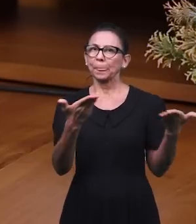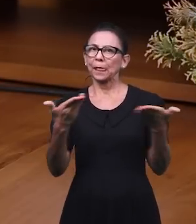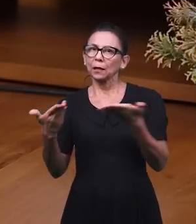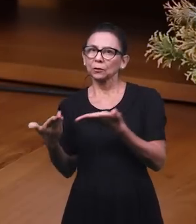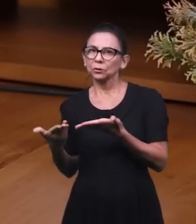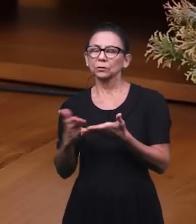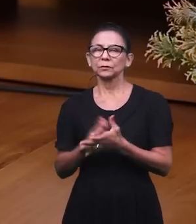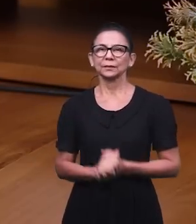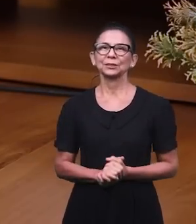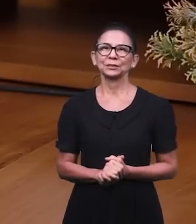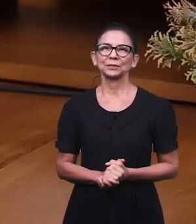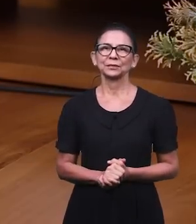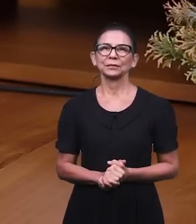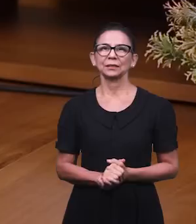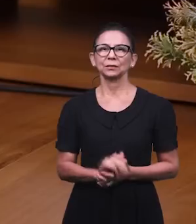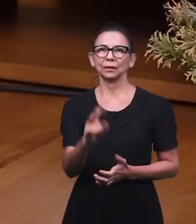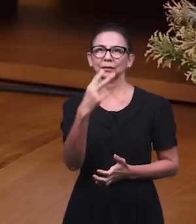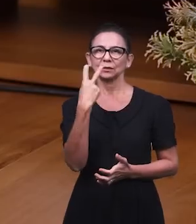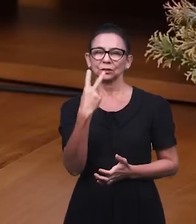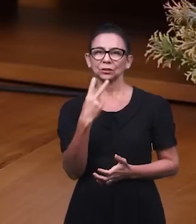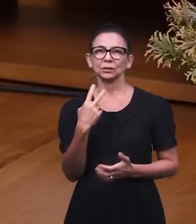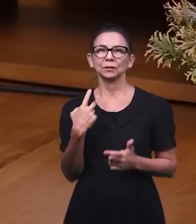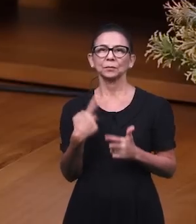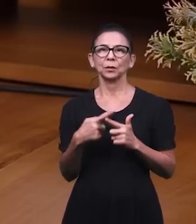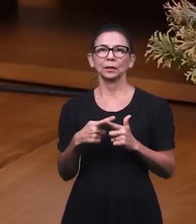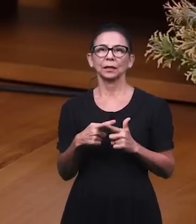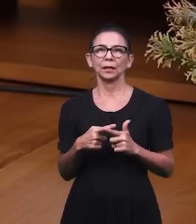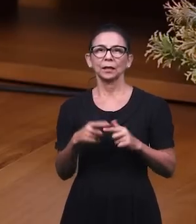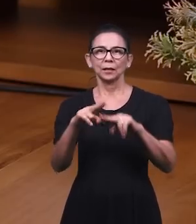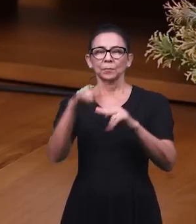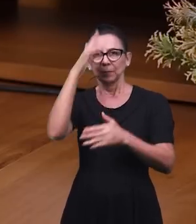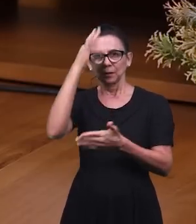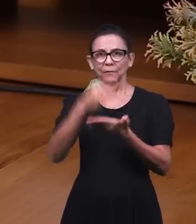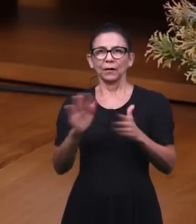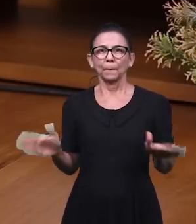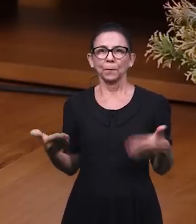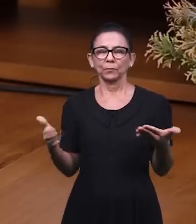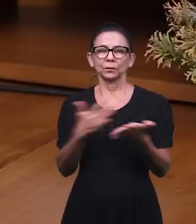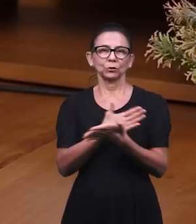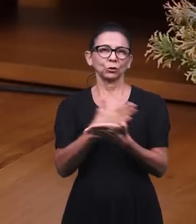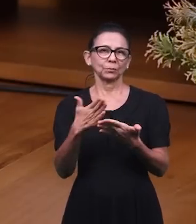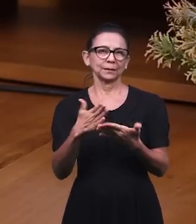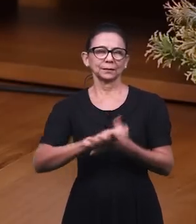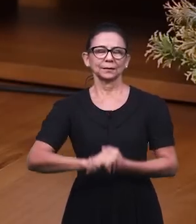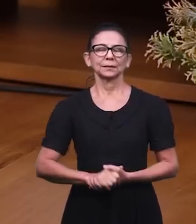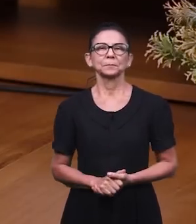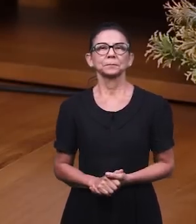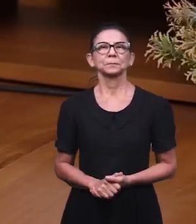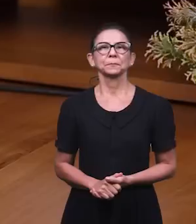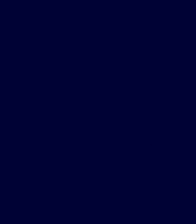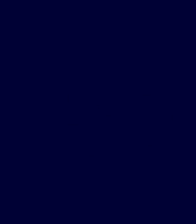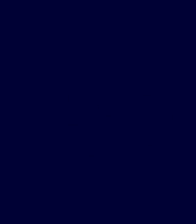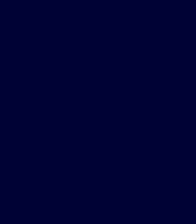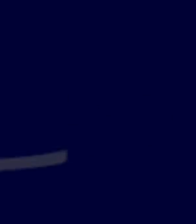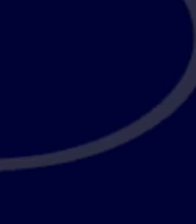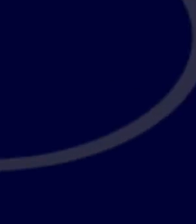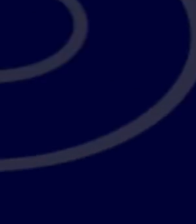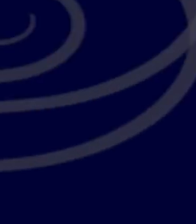respeito desse assunto. Então, eu te convido a chegar bem pertinho, porque Movidos pela Fé vai começar.